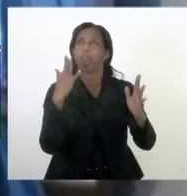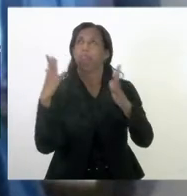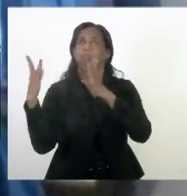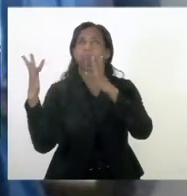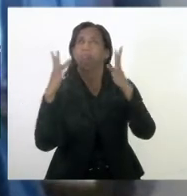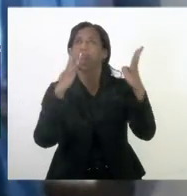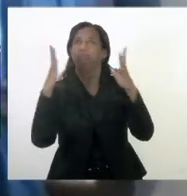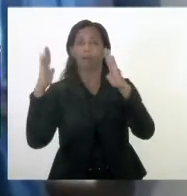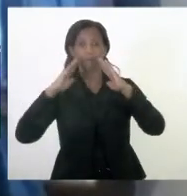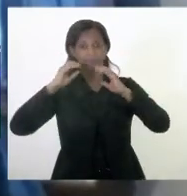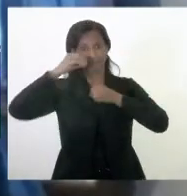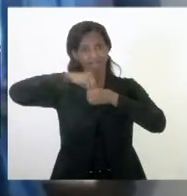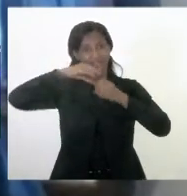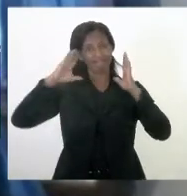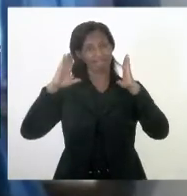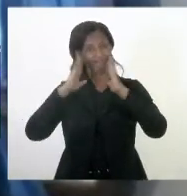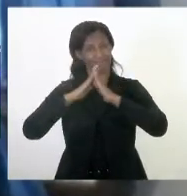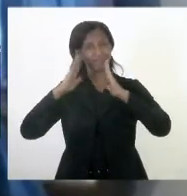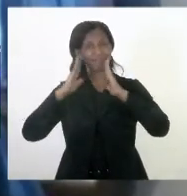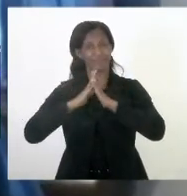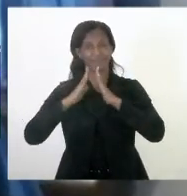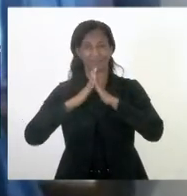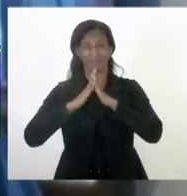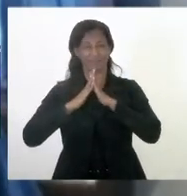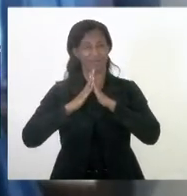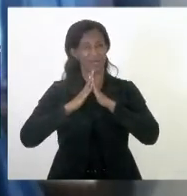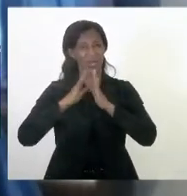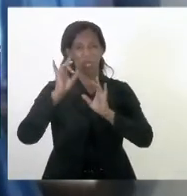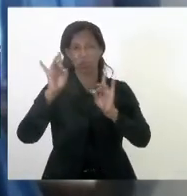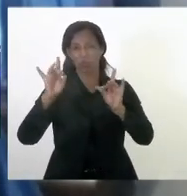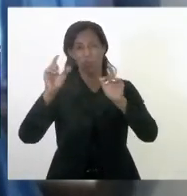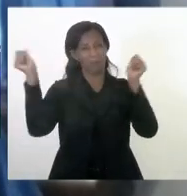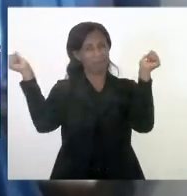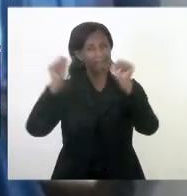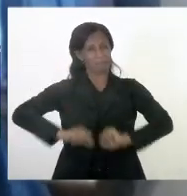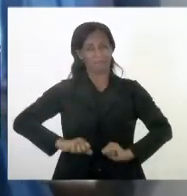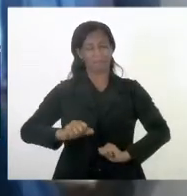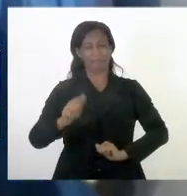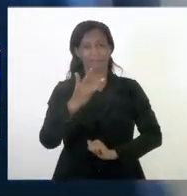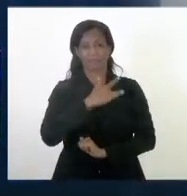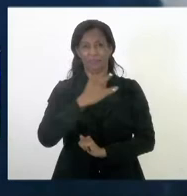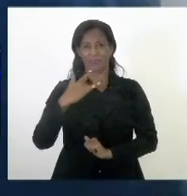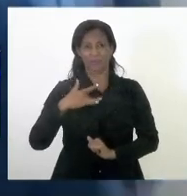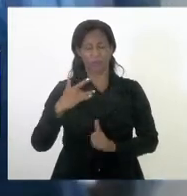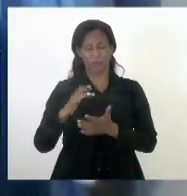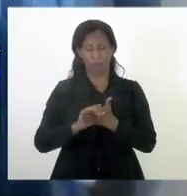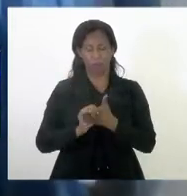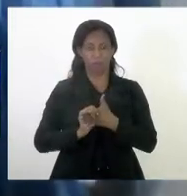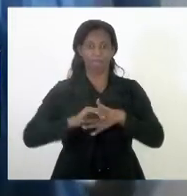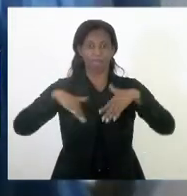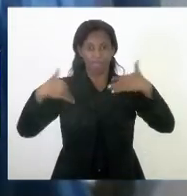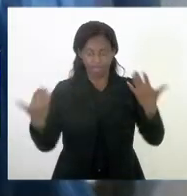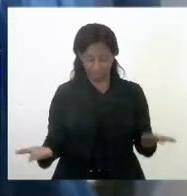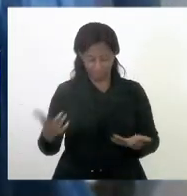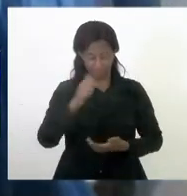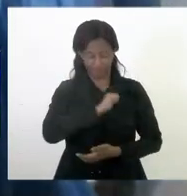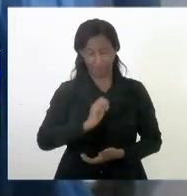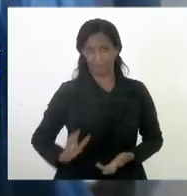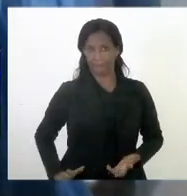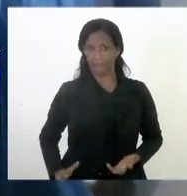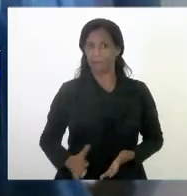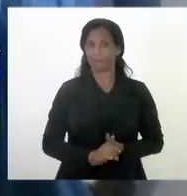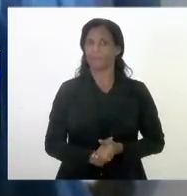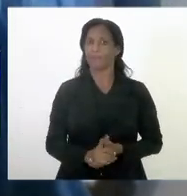de fumaças que só arrasam a saúde já debilitada. Então, André Siciliano,